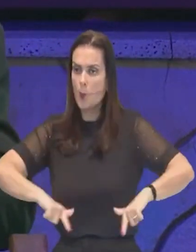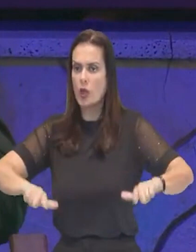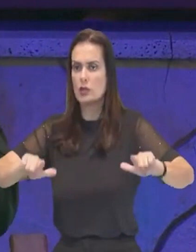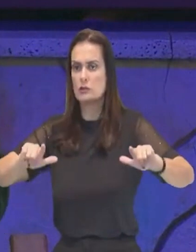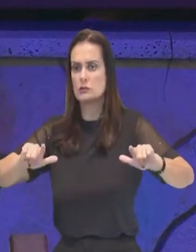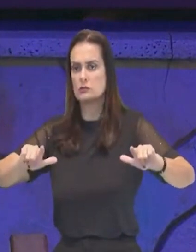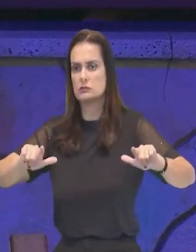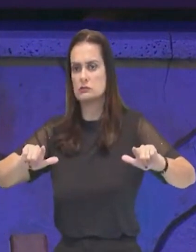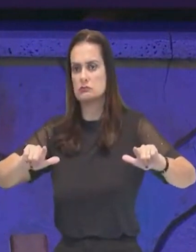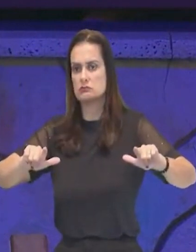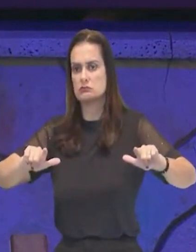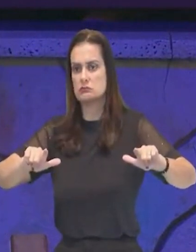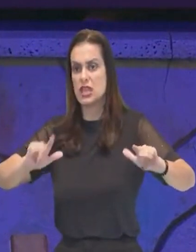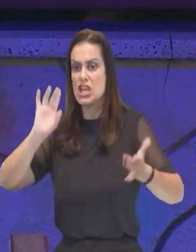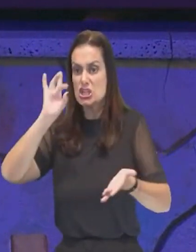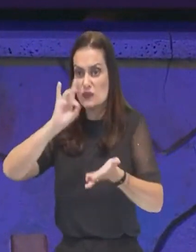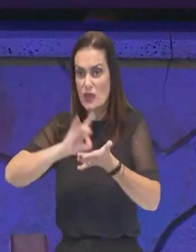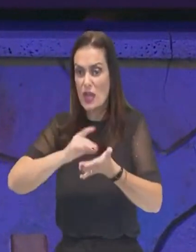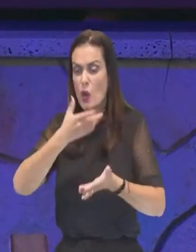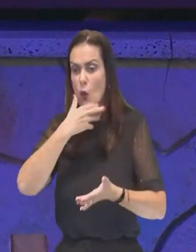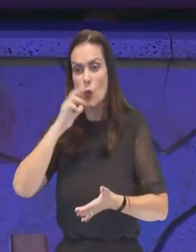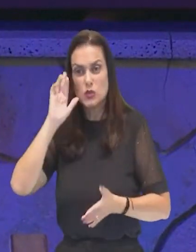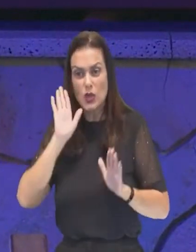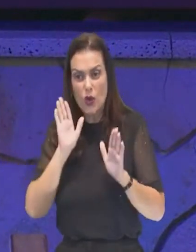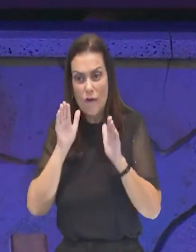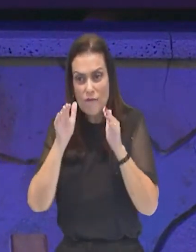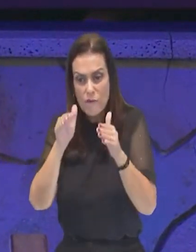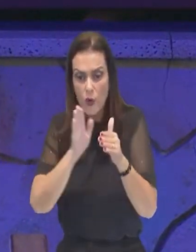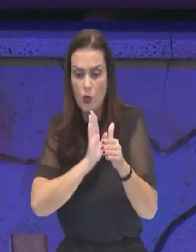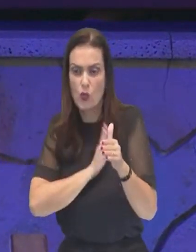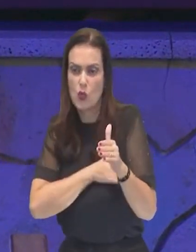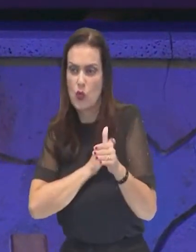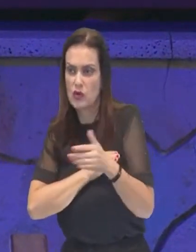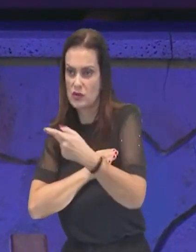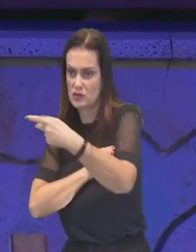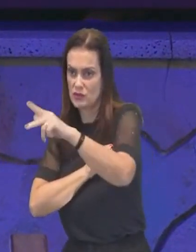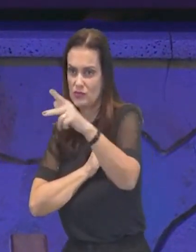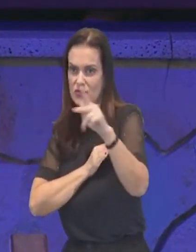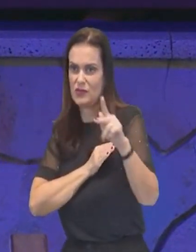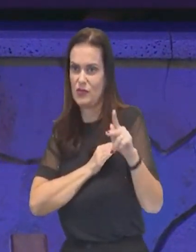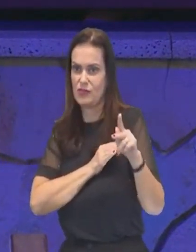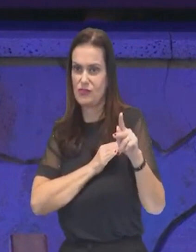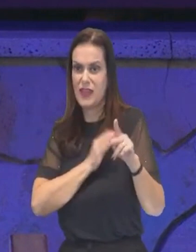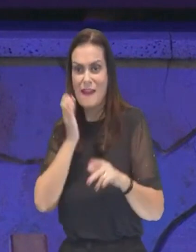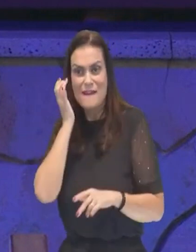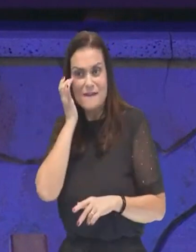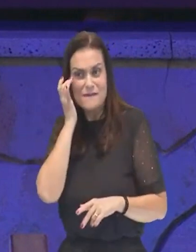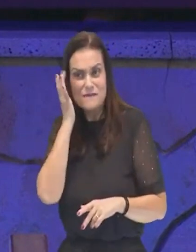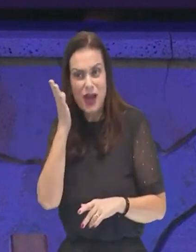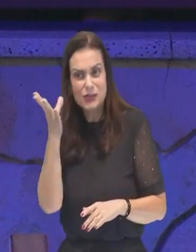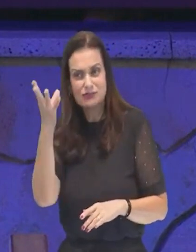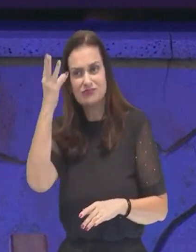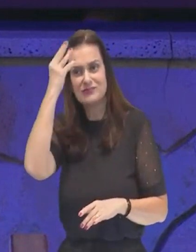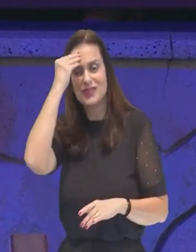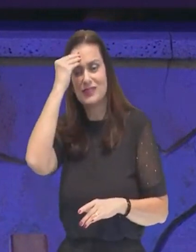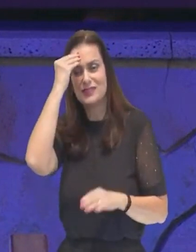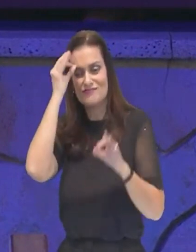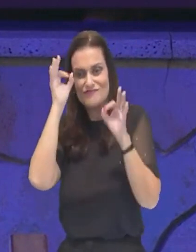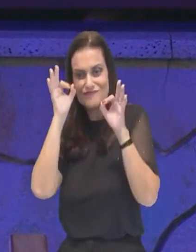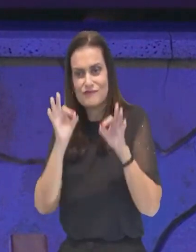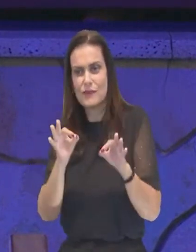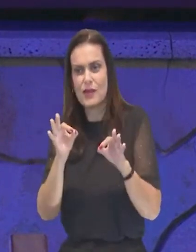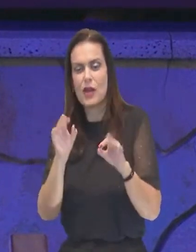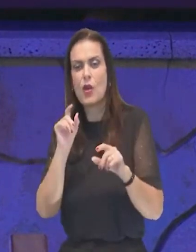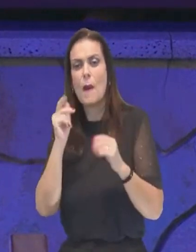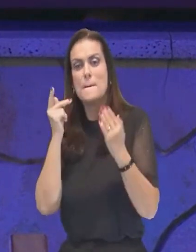queridos. Na verdade, o significado da palavra do rico insensato pode ser facilmente entendido da